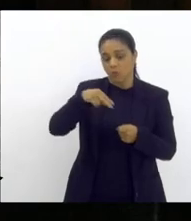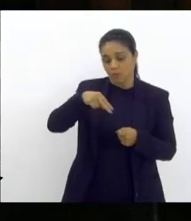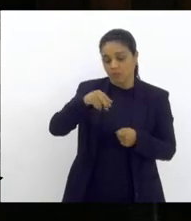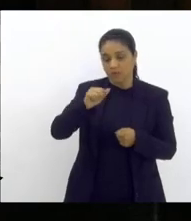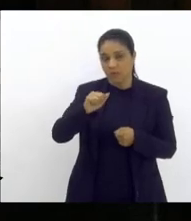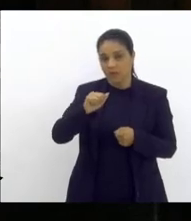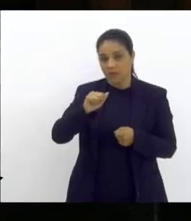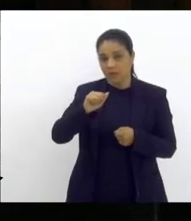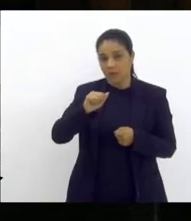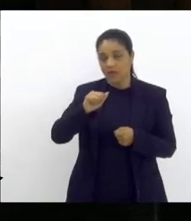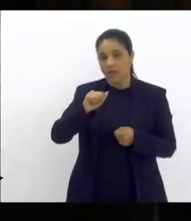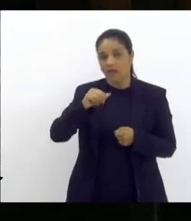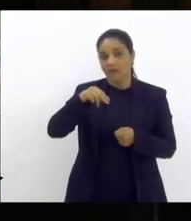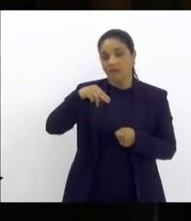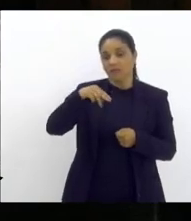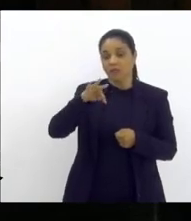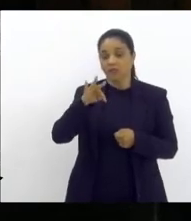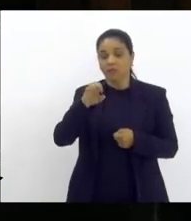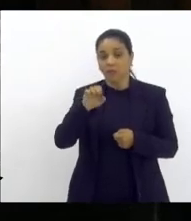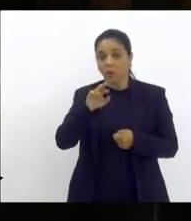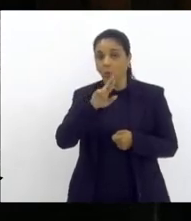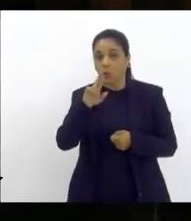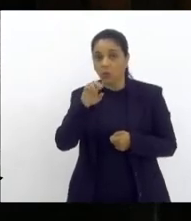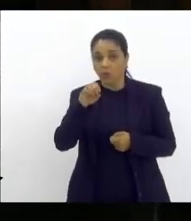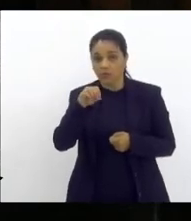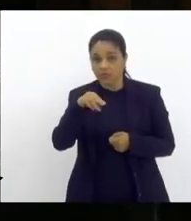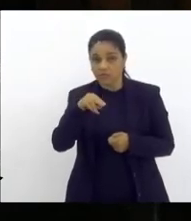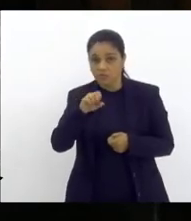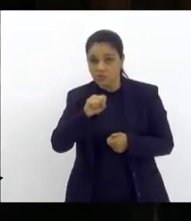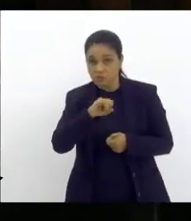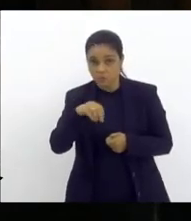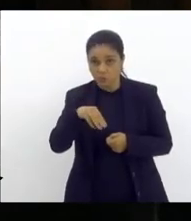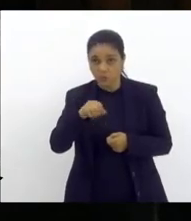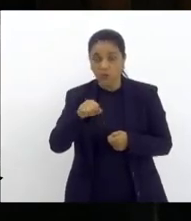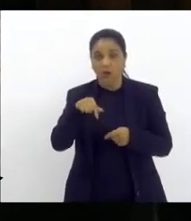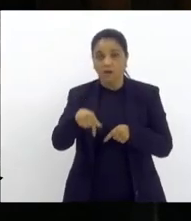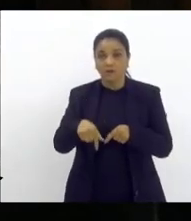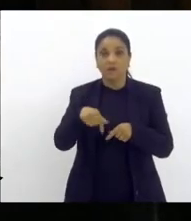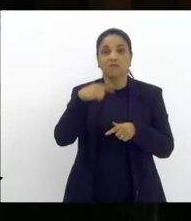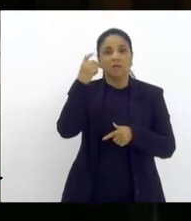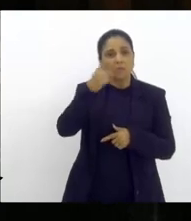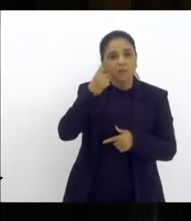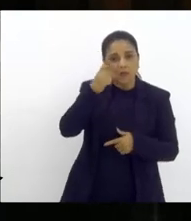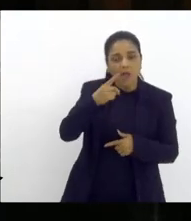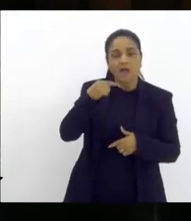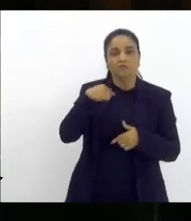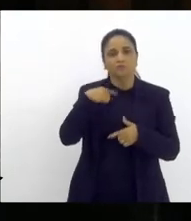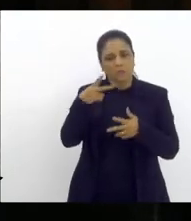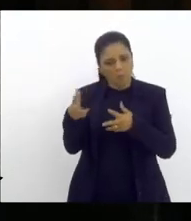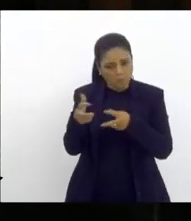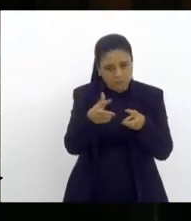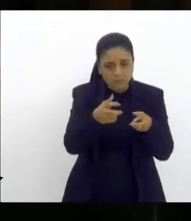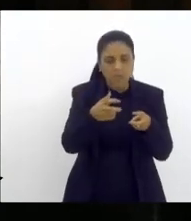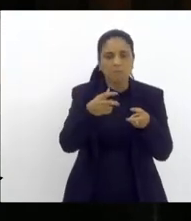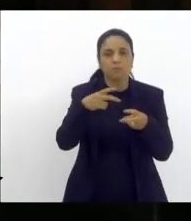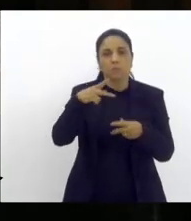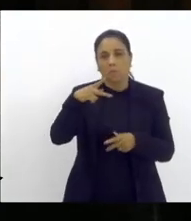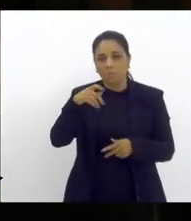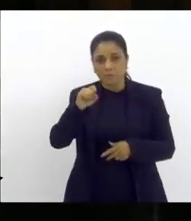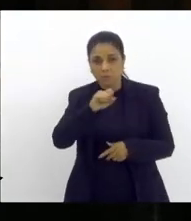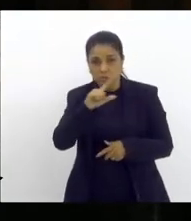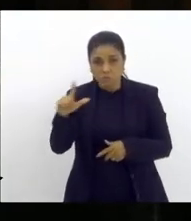ao contrário vejo vários membros filiados deputados parlamentares vereadores do pessoal